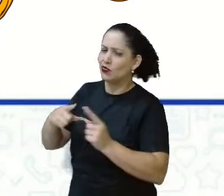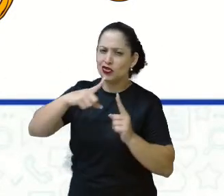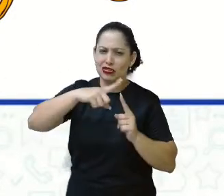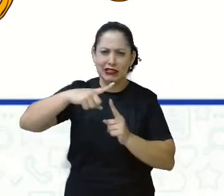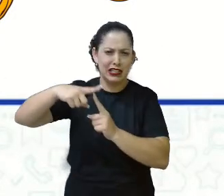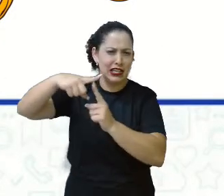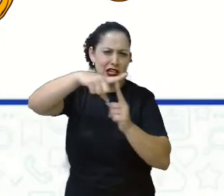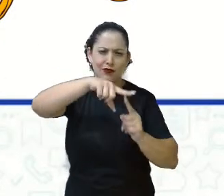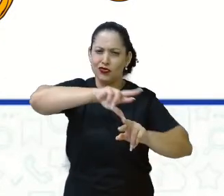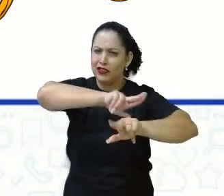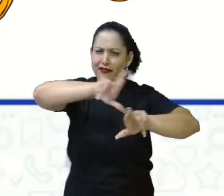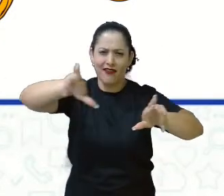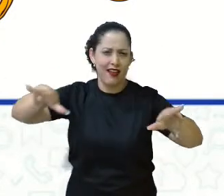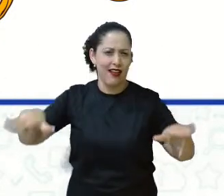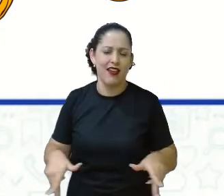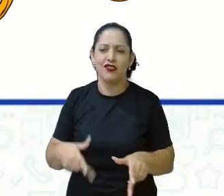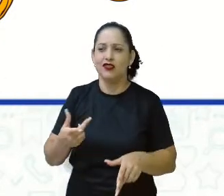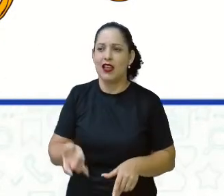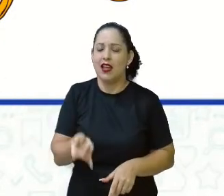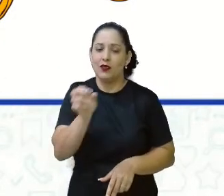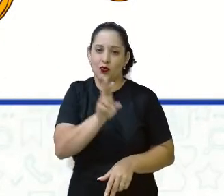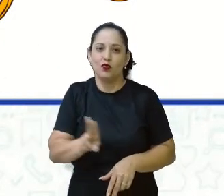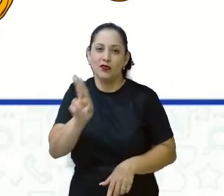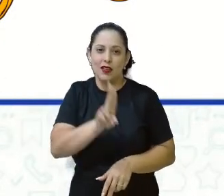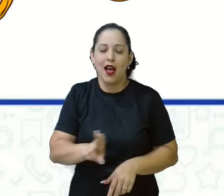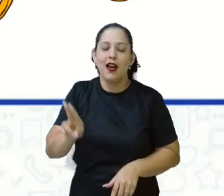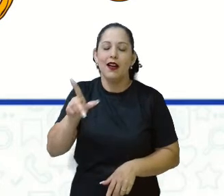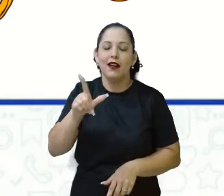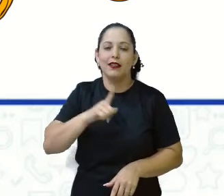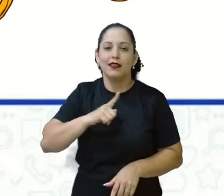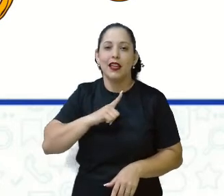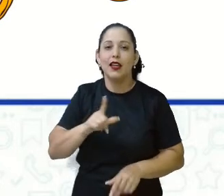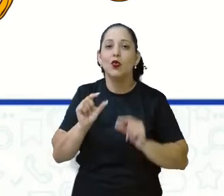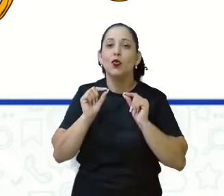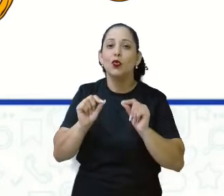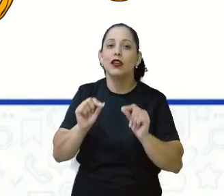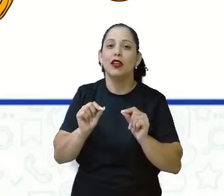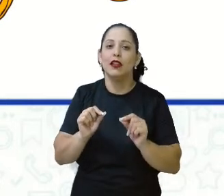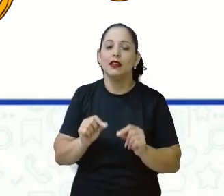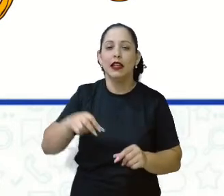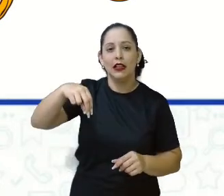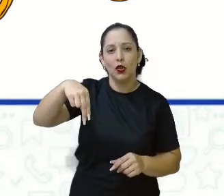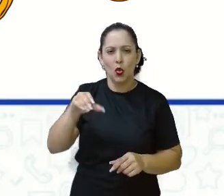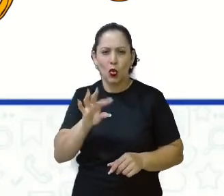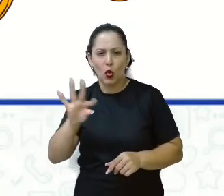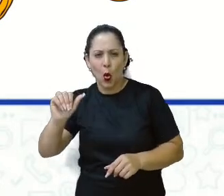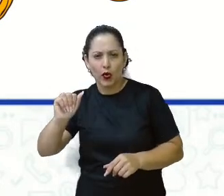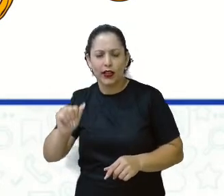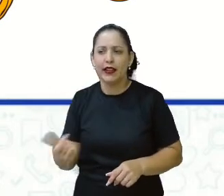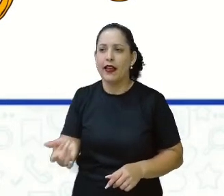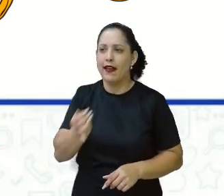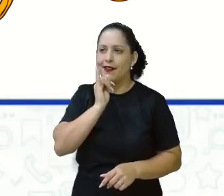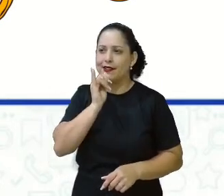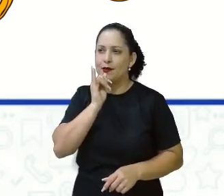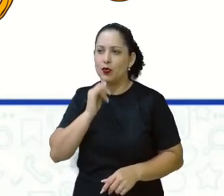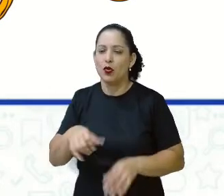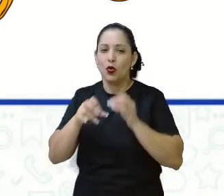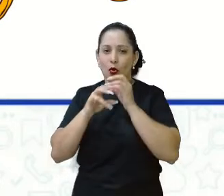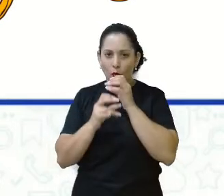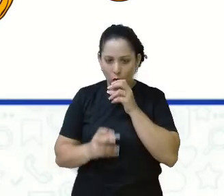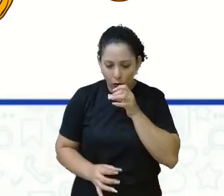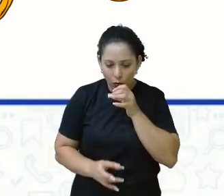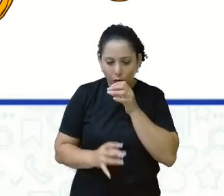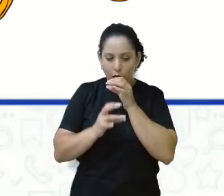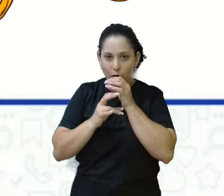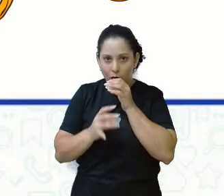instrumentos musicais que são melódicos, ou seja, são instrumentos que tocam uma nota de cada vez. Do mesmo jeito que a gente canta, né,